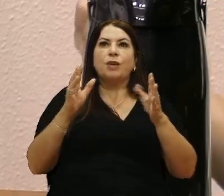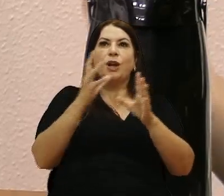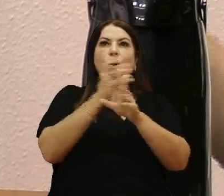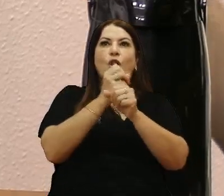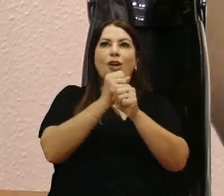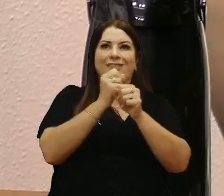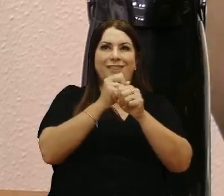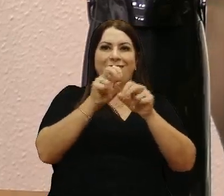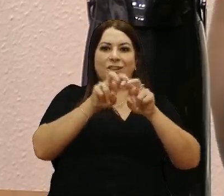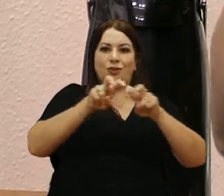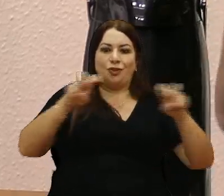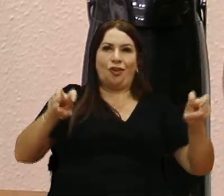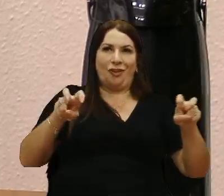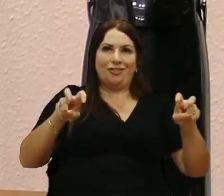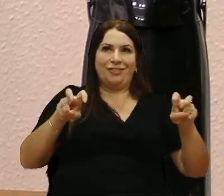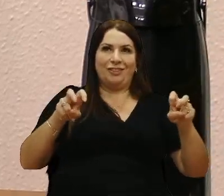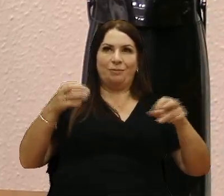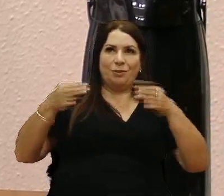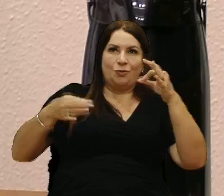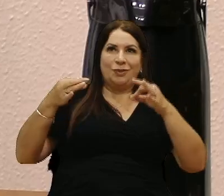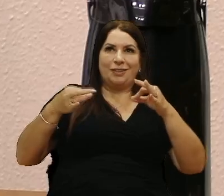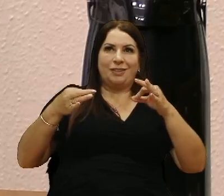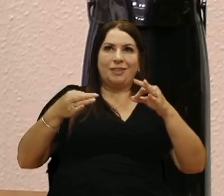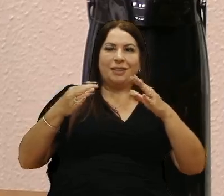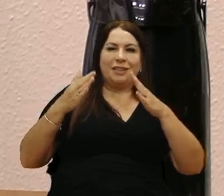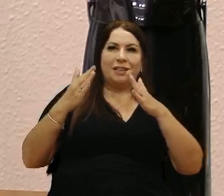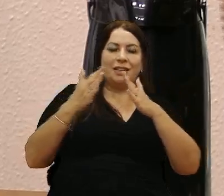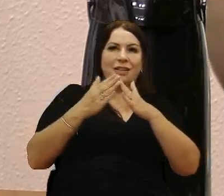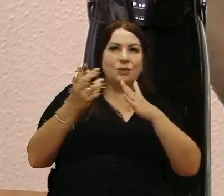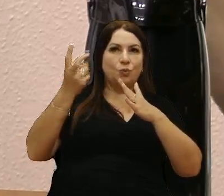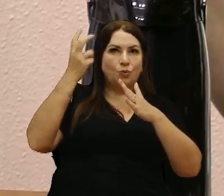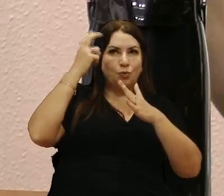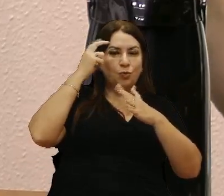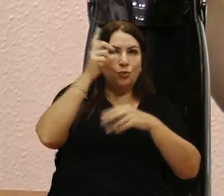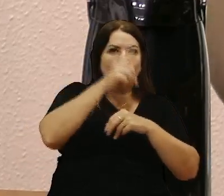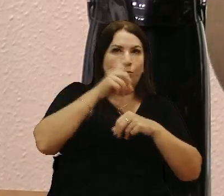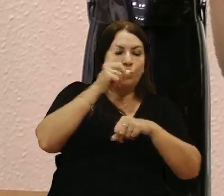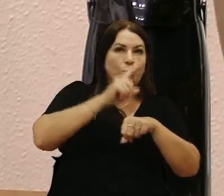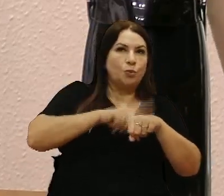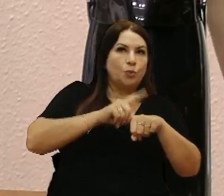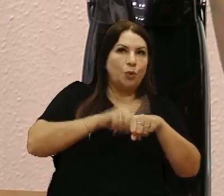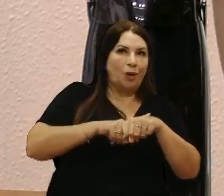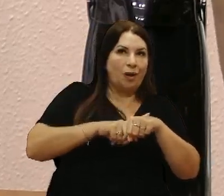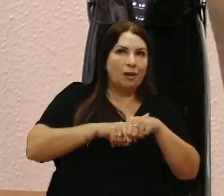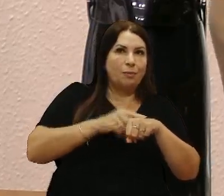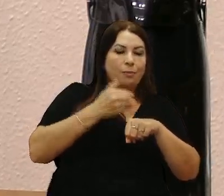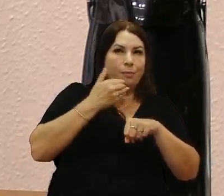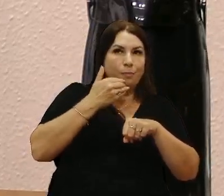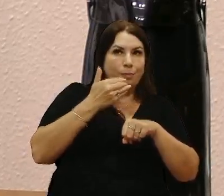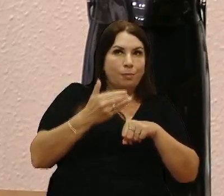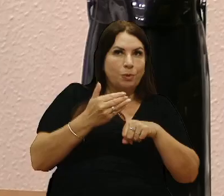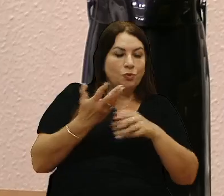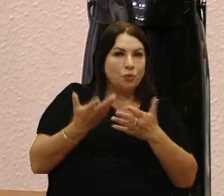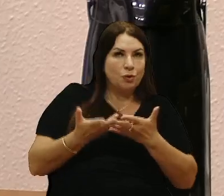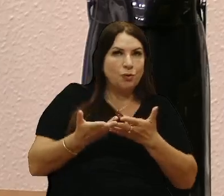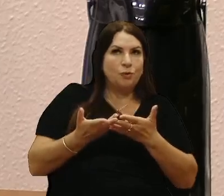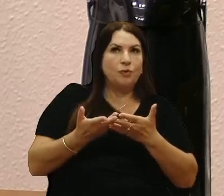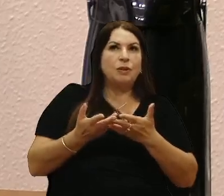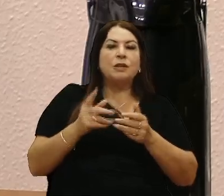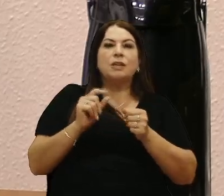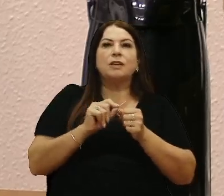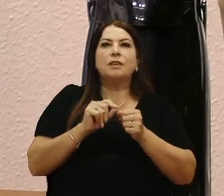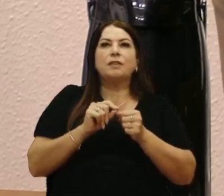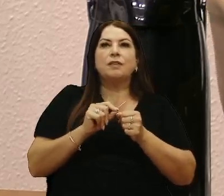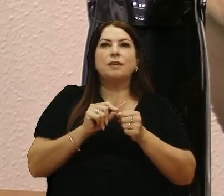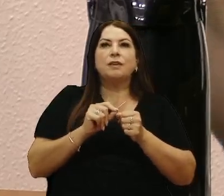mais simples. A abertura das notas é na Casa da Cultura, no domingo, em algum horário. Então, eles pediram, se fosse o que faria com